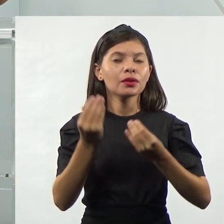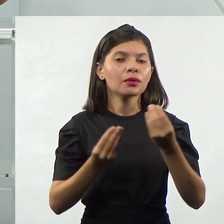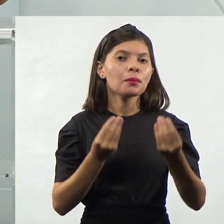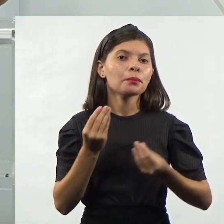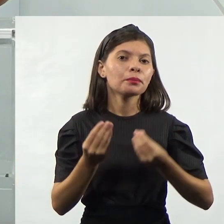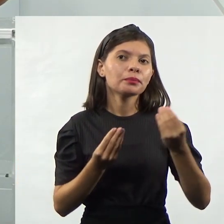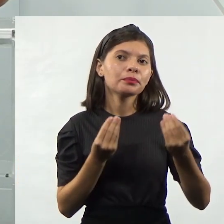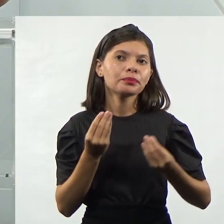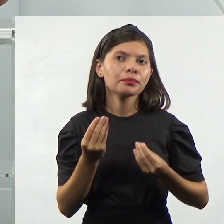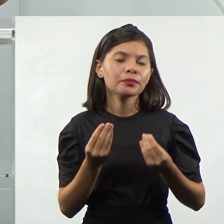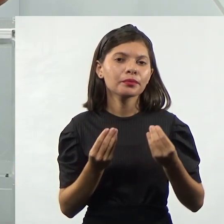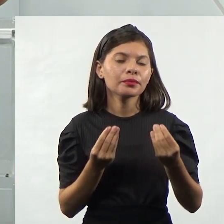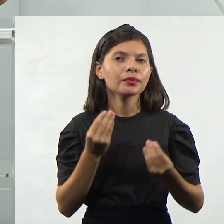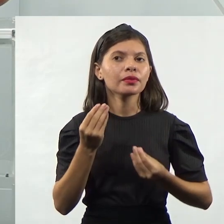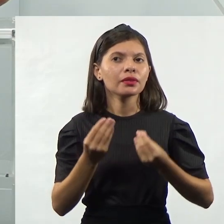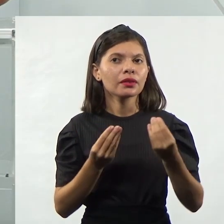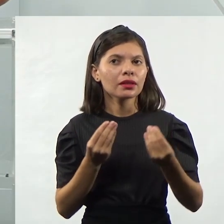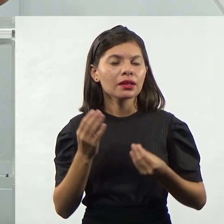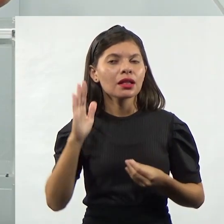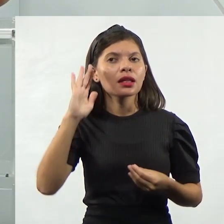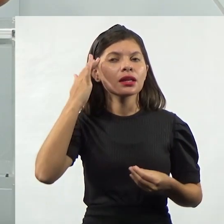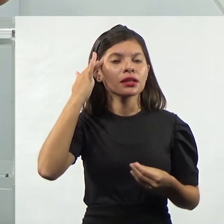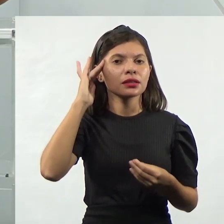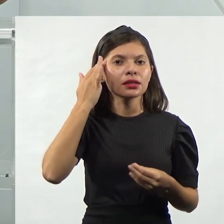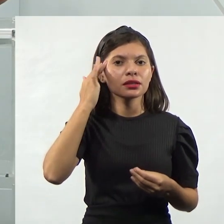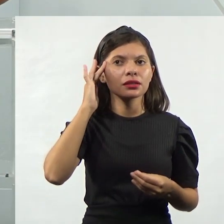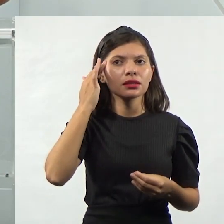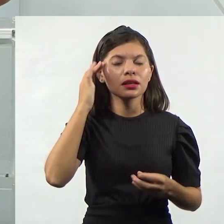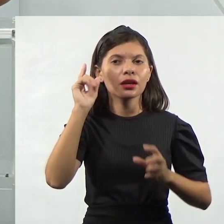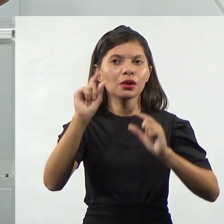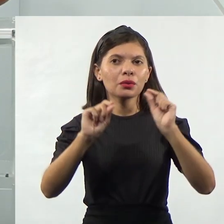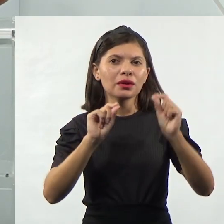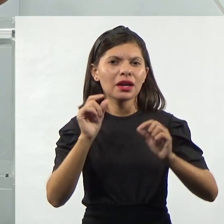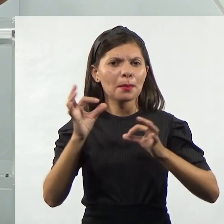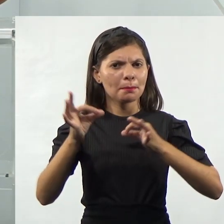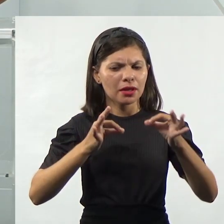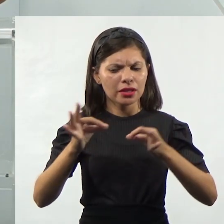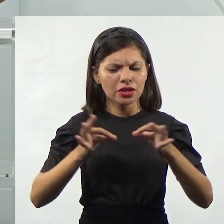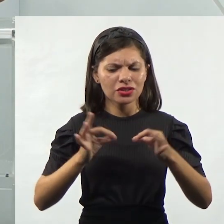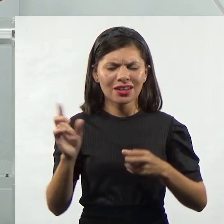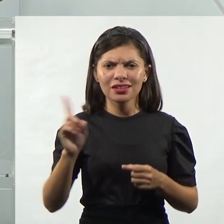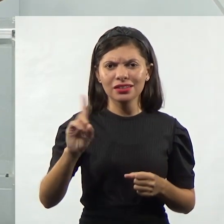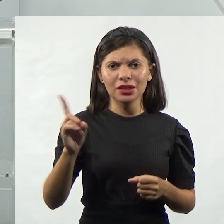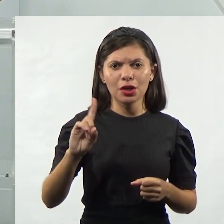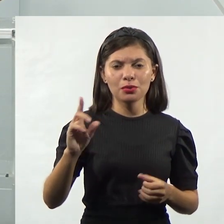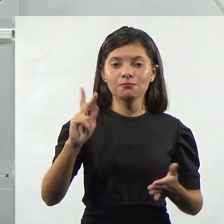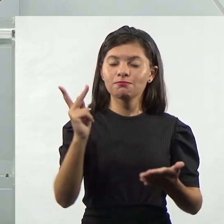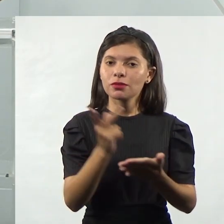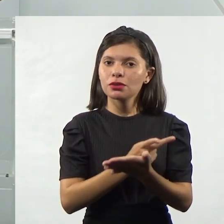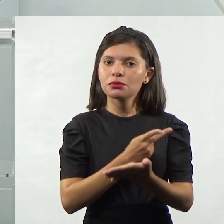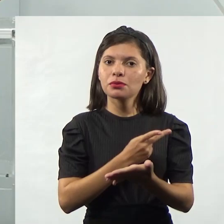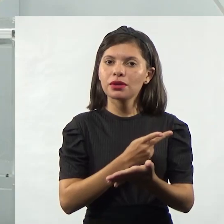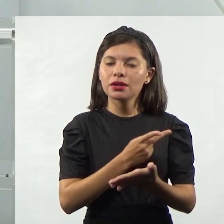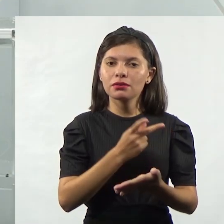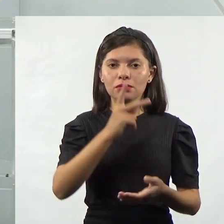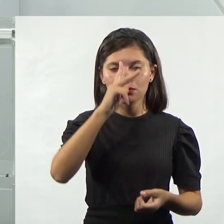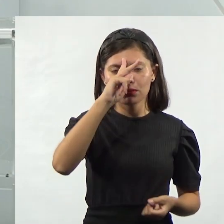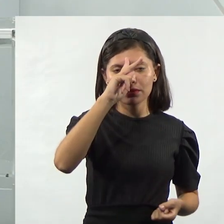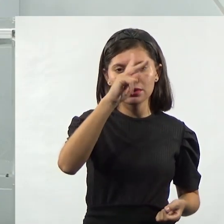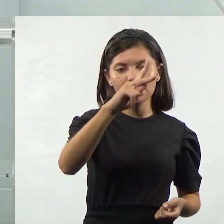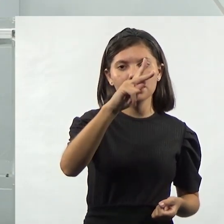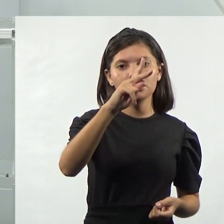vez, existe entendimento no sentido de que, se não planejar, isso é um